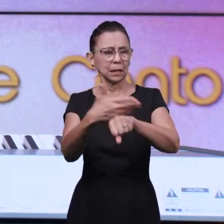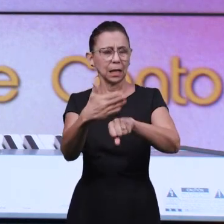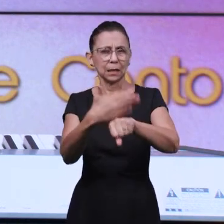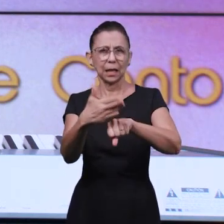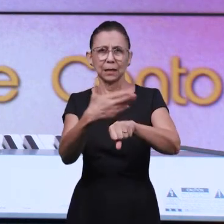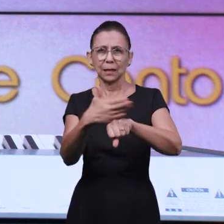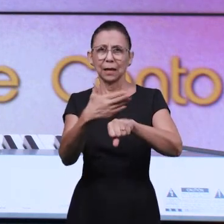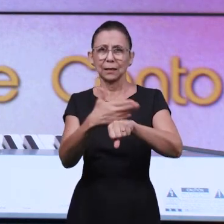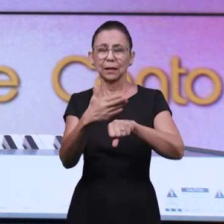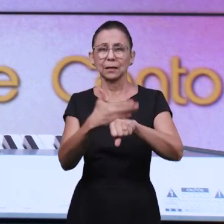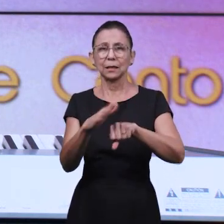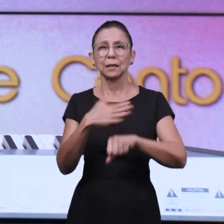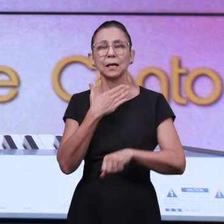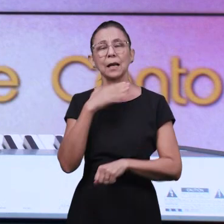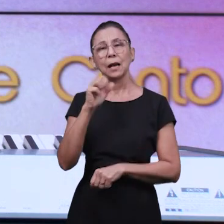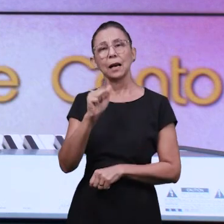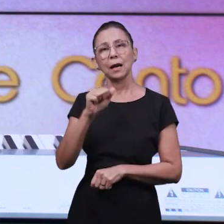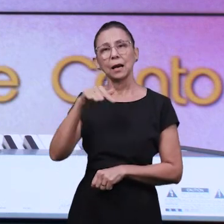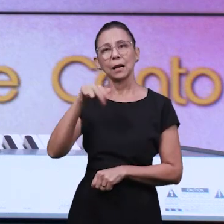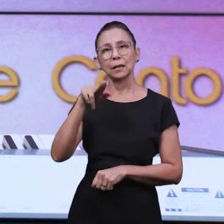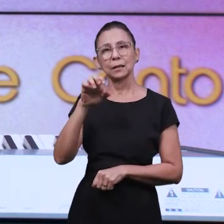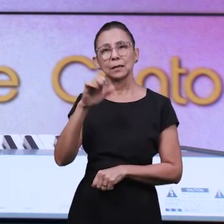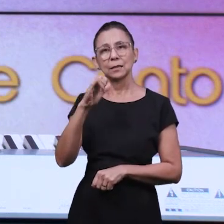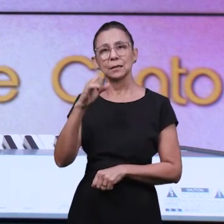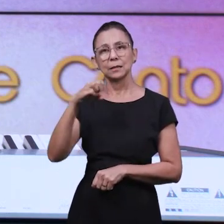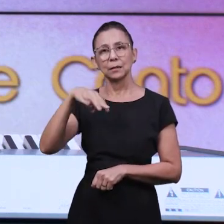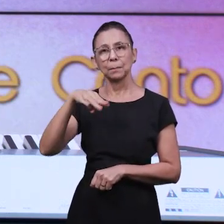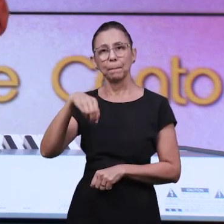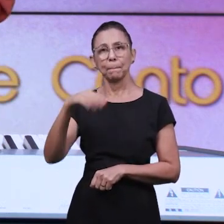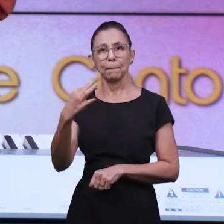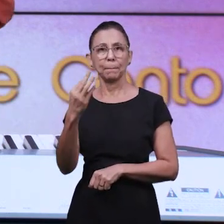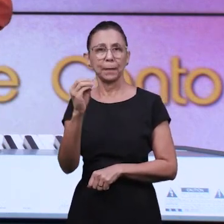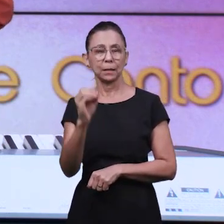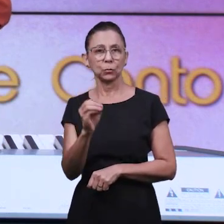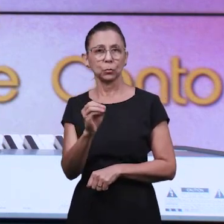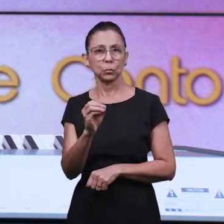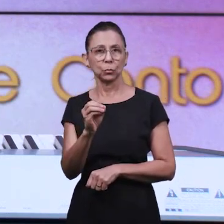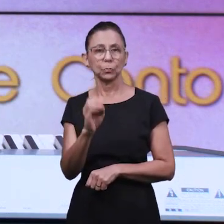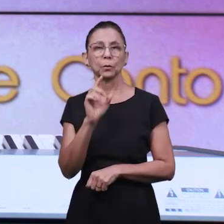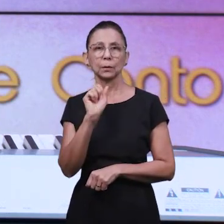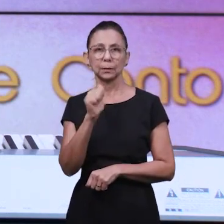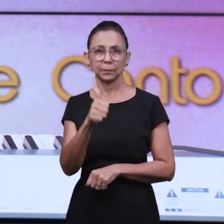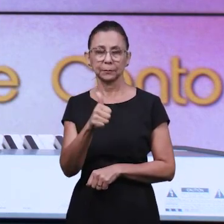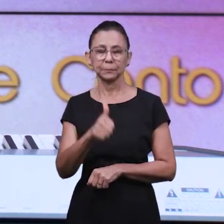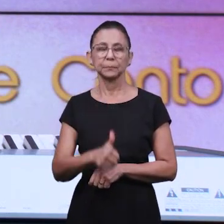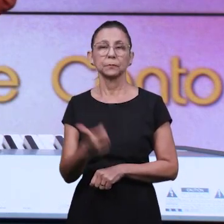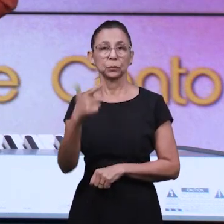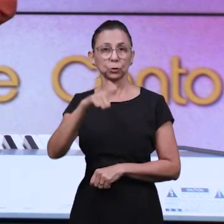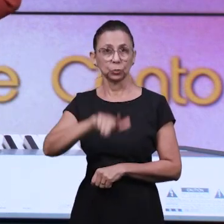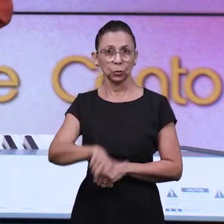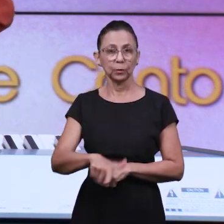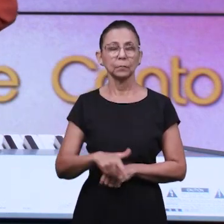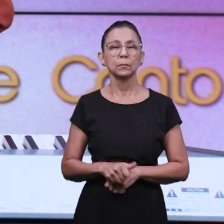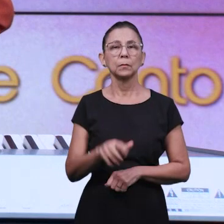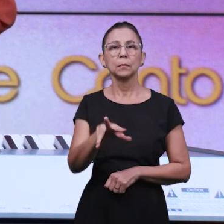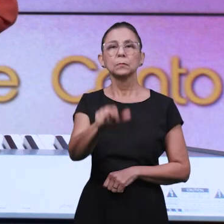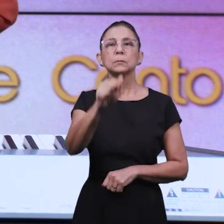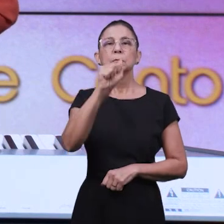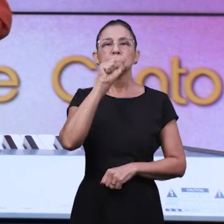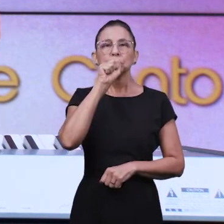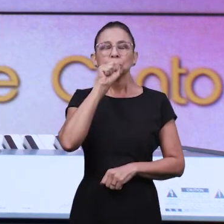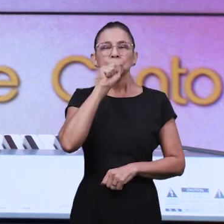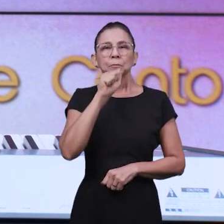a sonoridade, o aquecimento vai trabalhar a musculatura em si. Então, mais uma vez, testando,